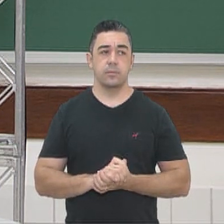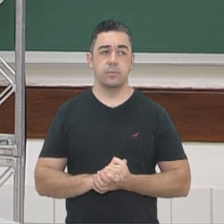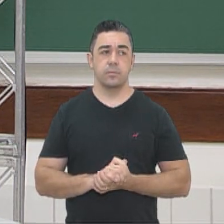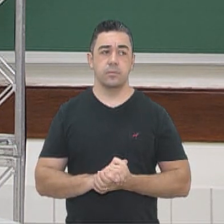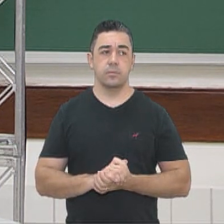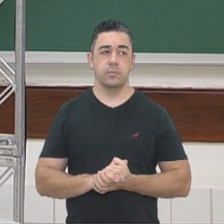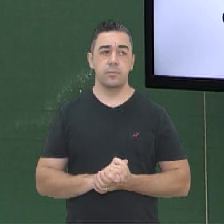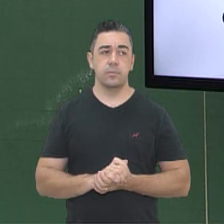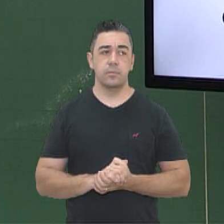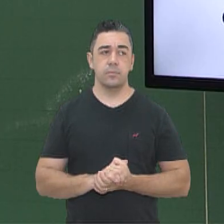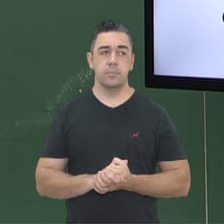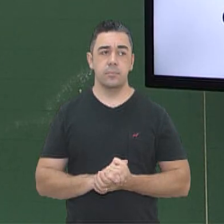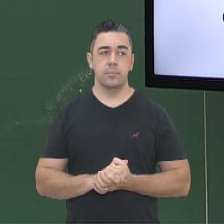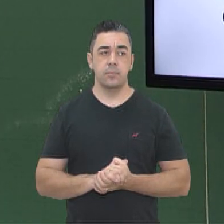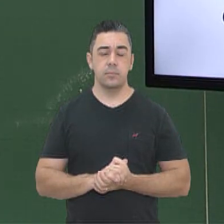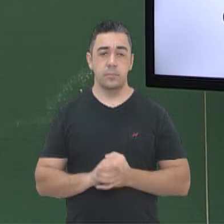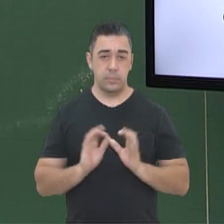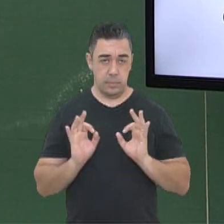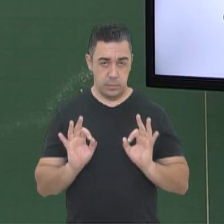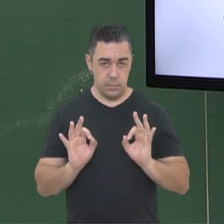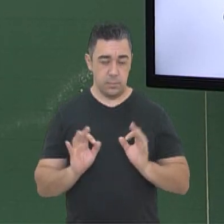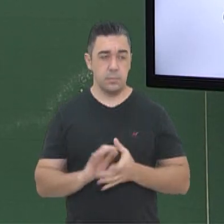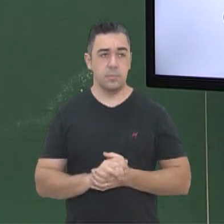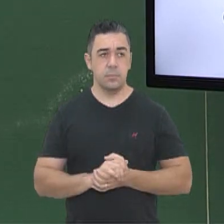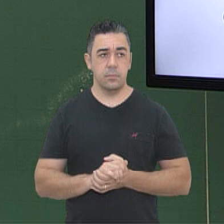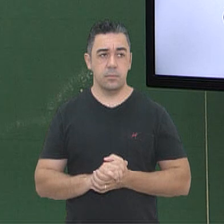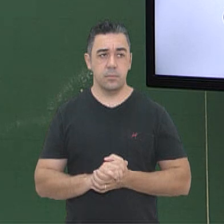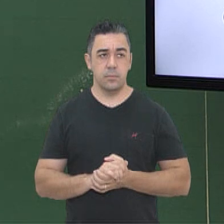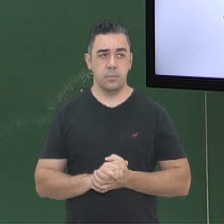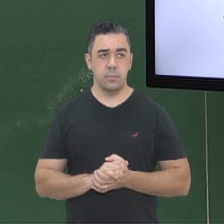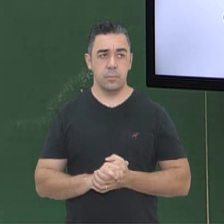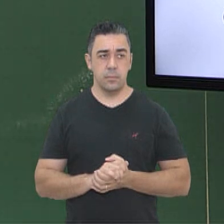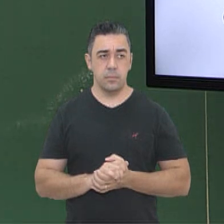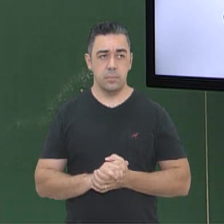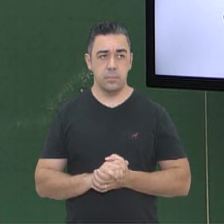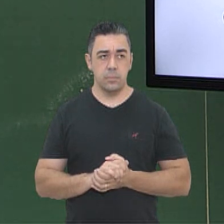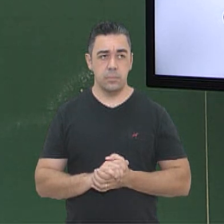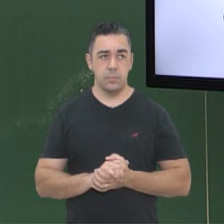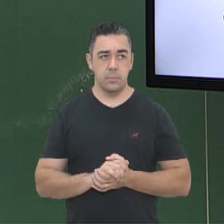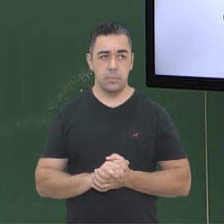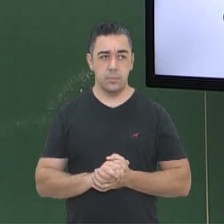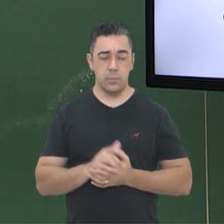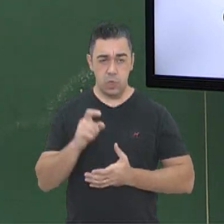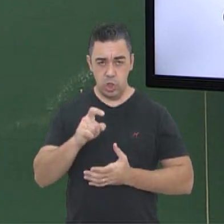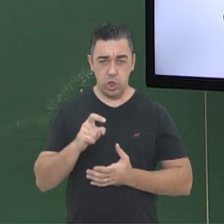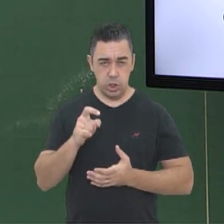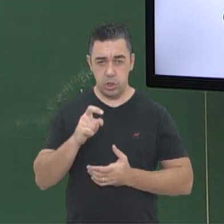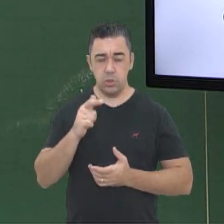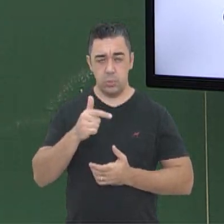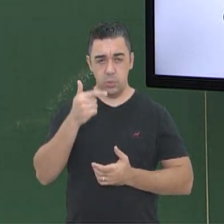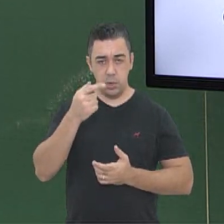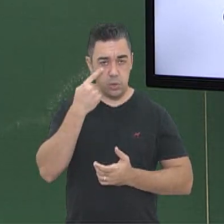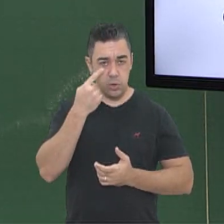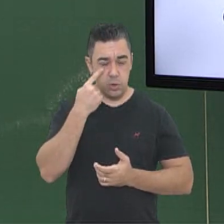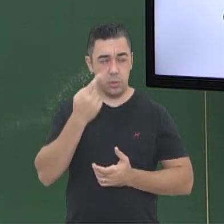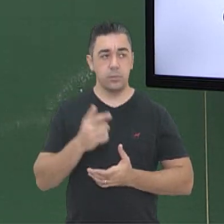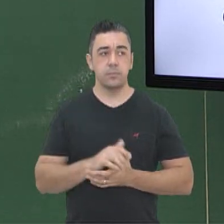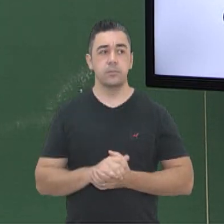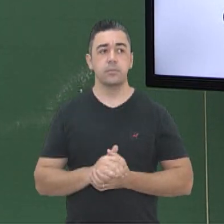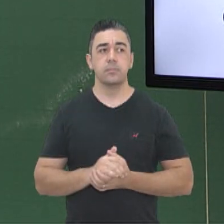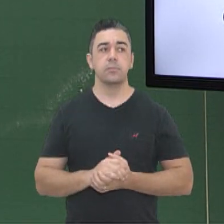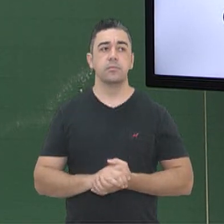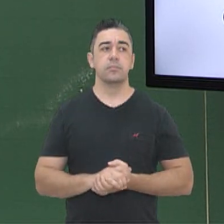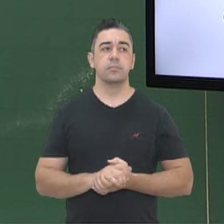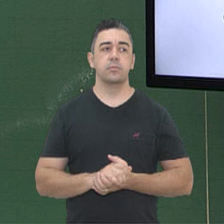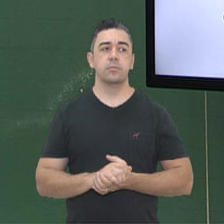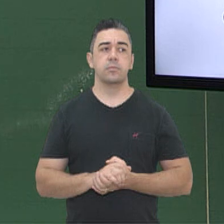quadrado menos y ao quadrado. X ao quadrado é essa belezinha aqui, ó. Então, x ao quadrado